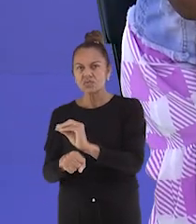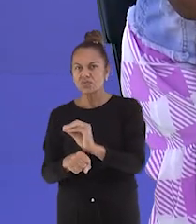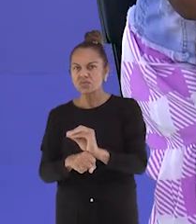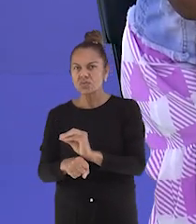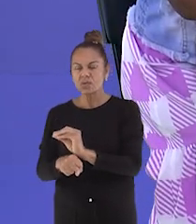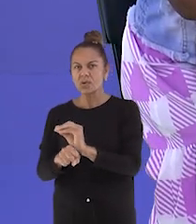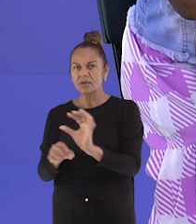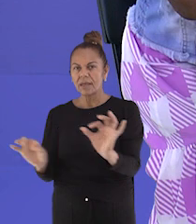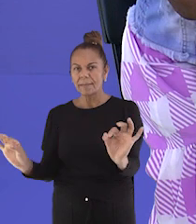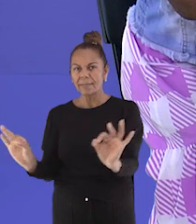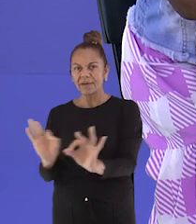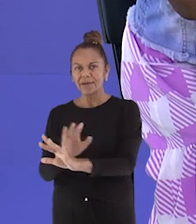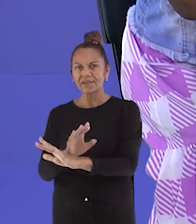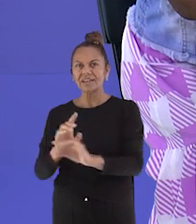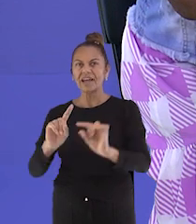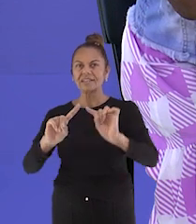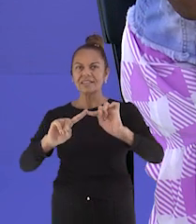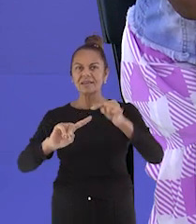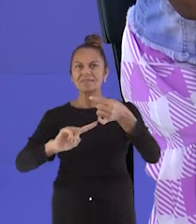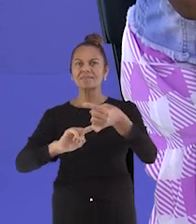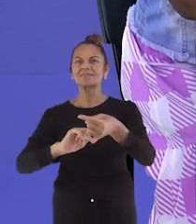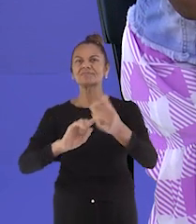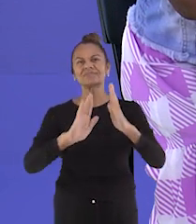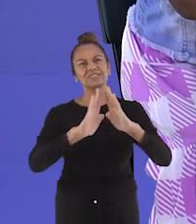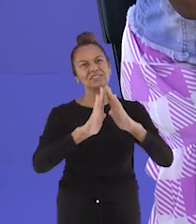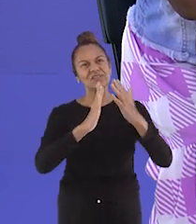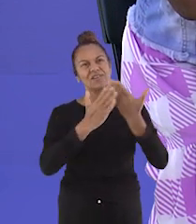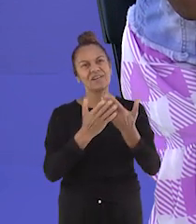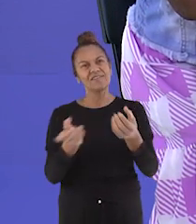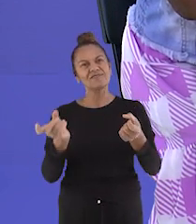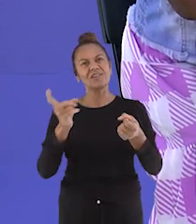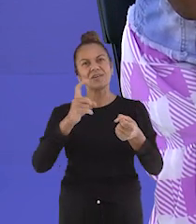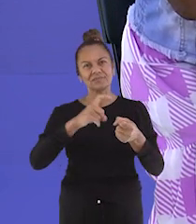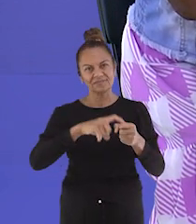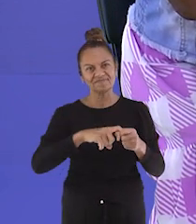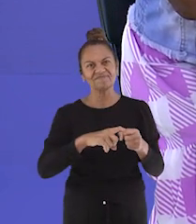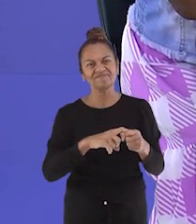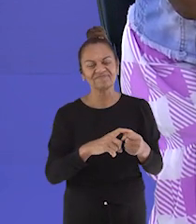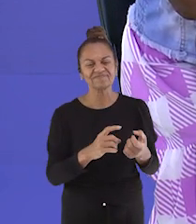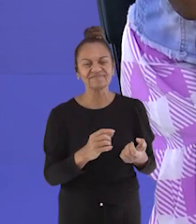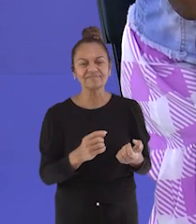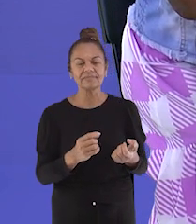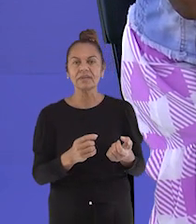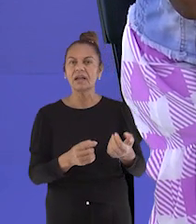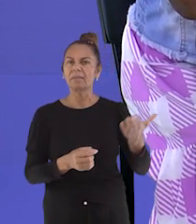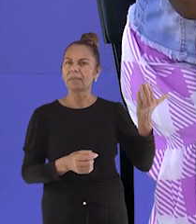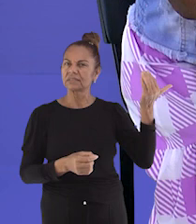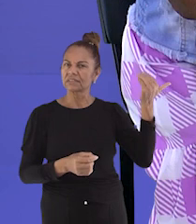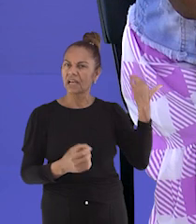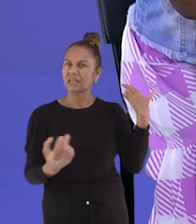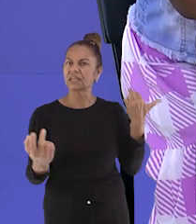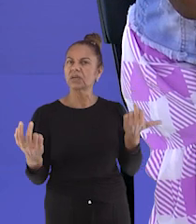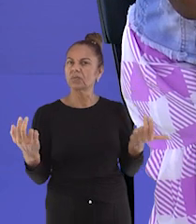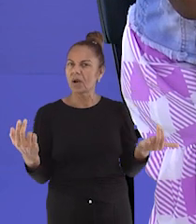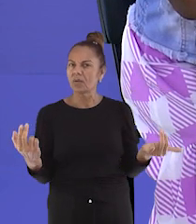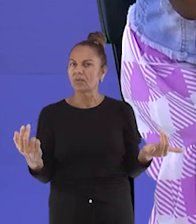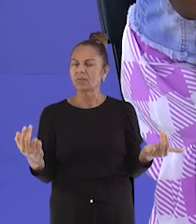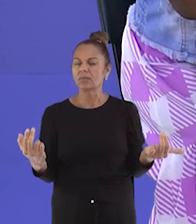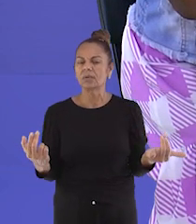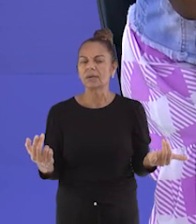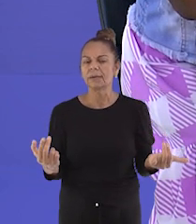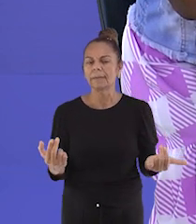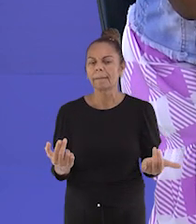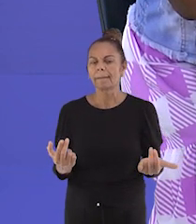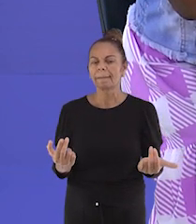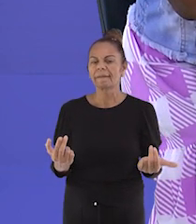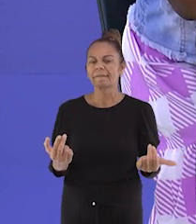coisas dentro da vida deles para depois eles estarem retornando, né? É verdade. E não era diferente naquela época.